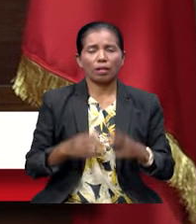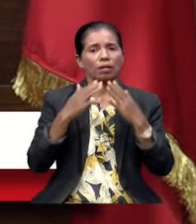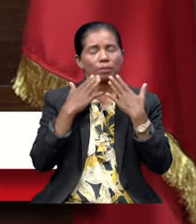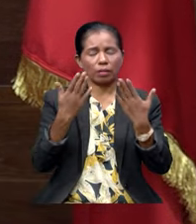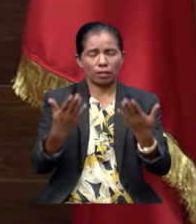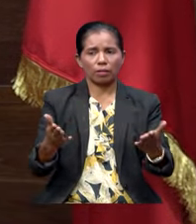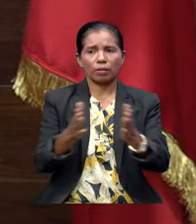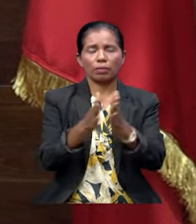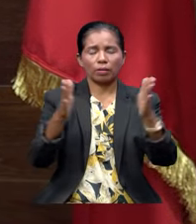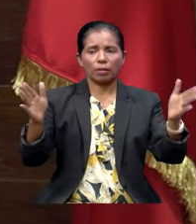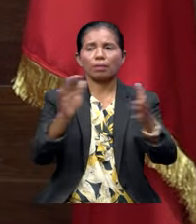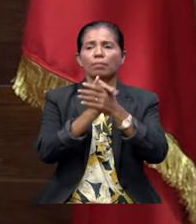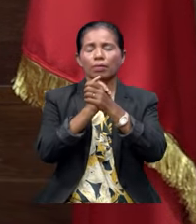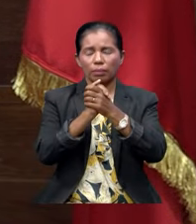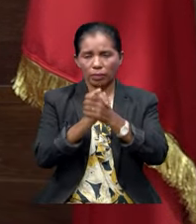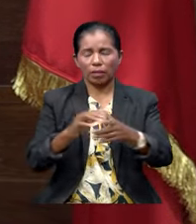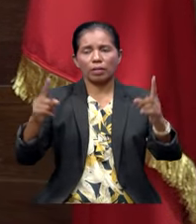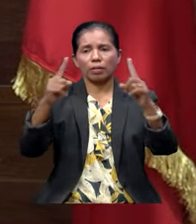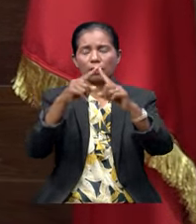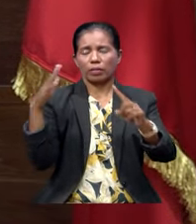Agradecimento bom, parabéns para a juventude.